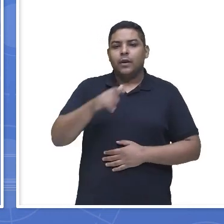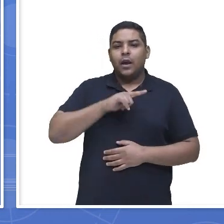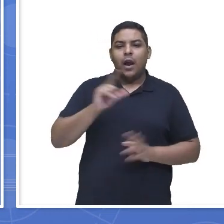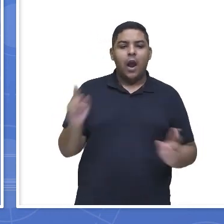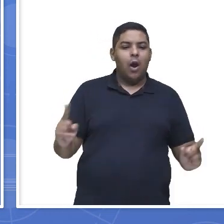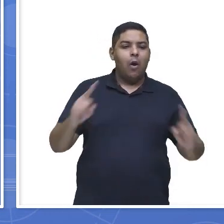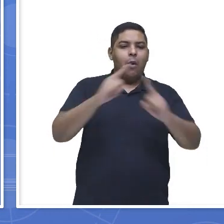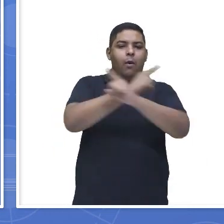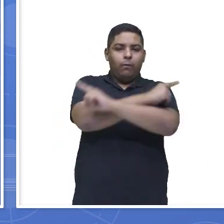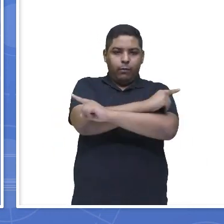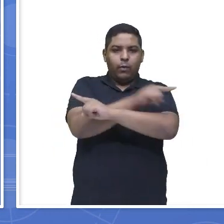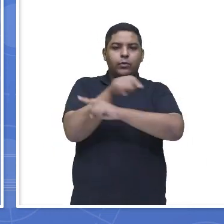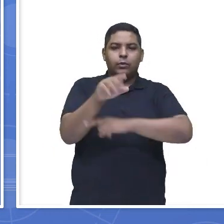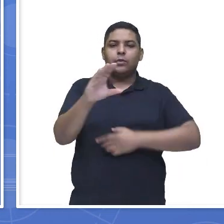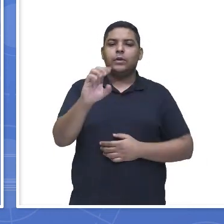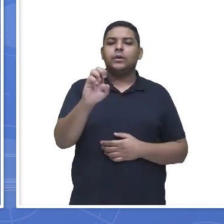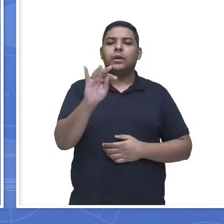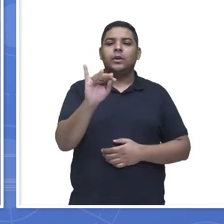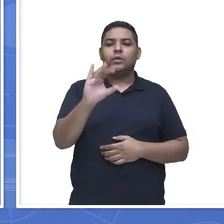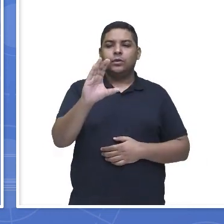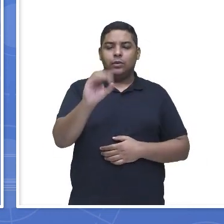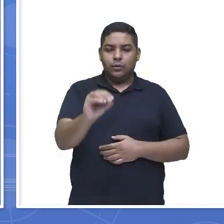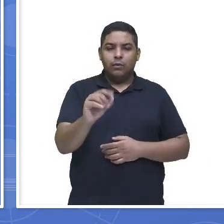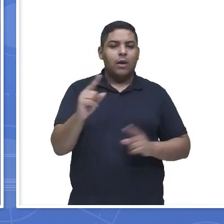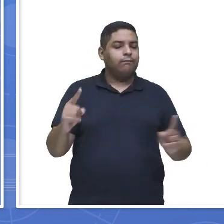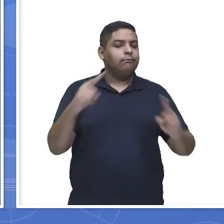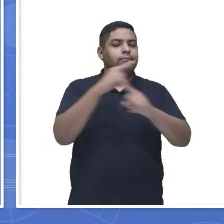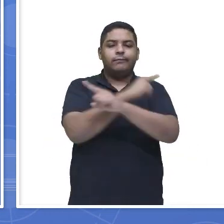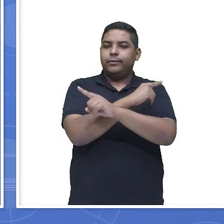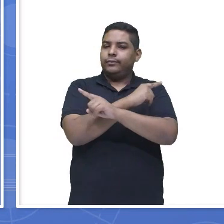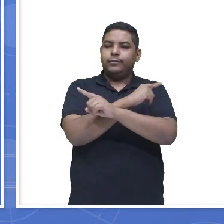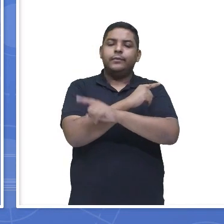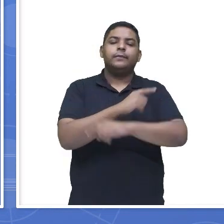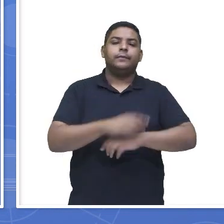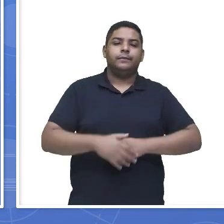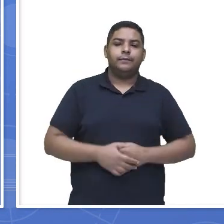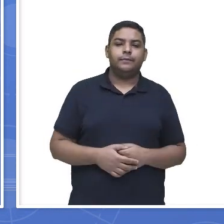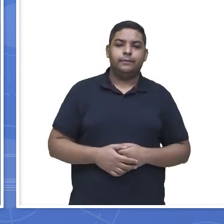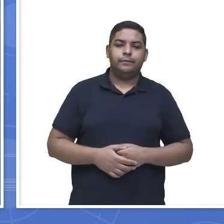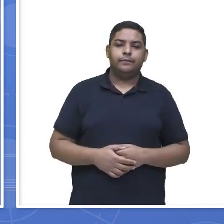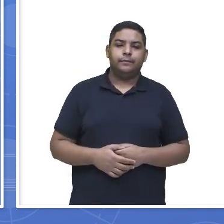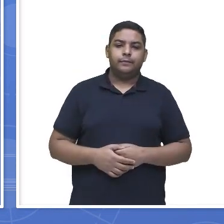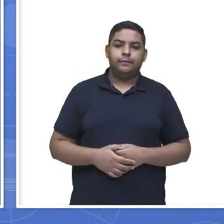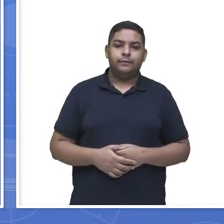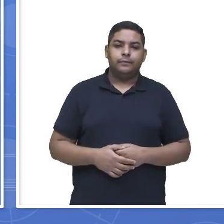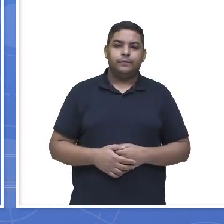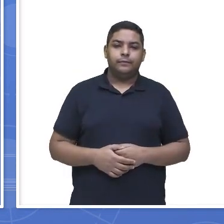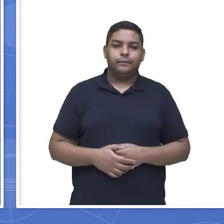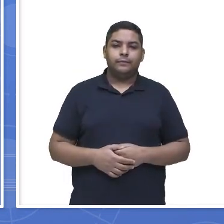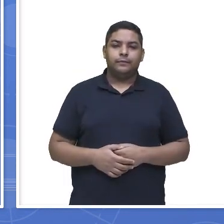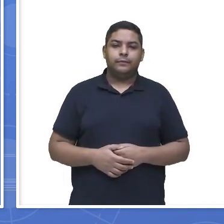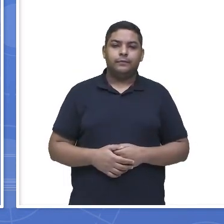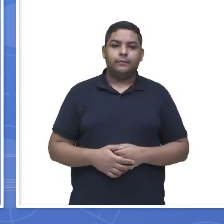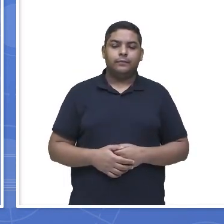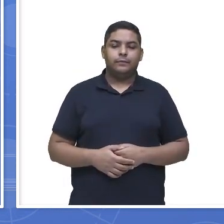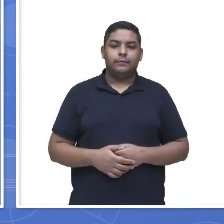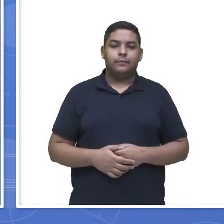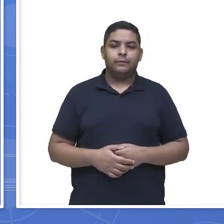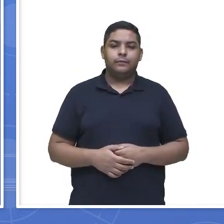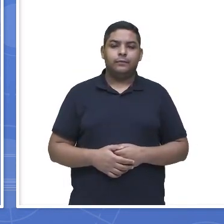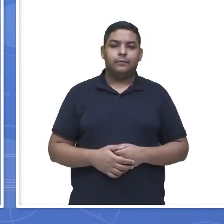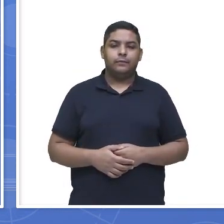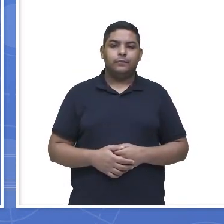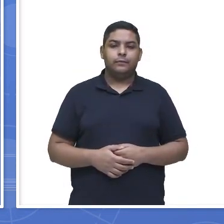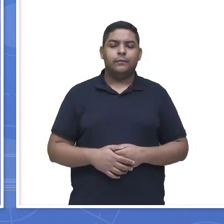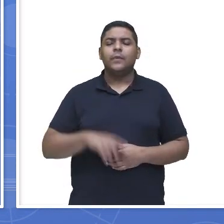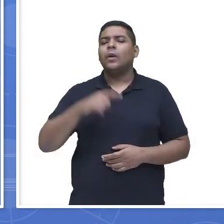cético, né? É justamente o oposto do cético. Perfeito? Então, baseado nisso, o